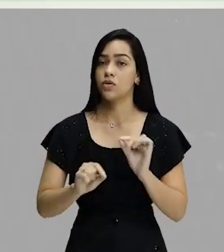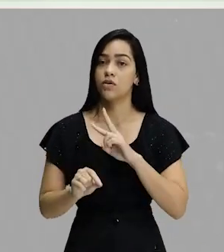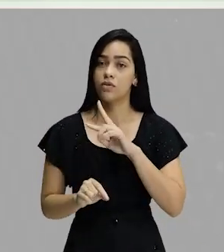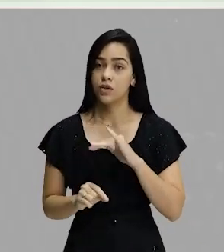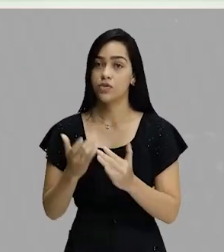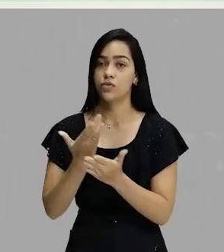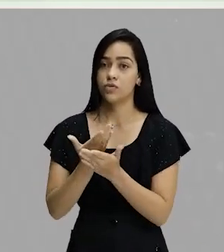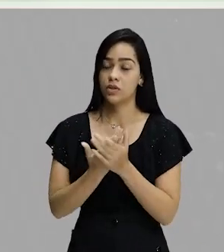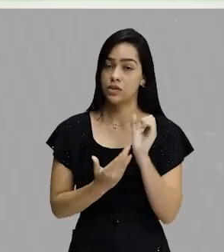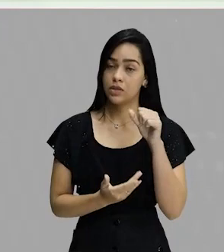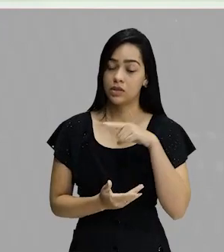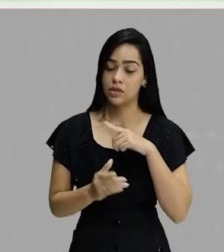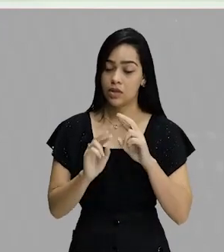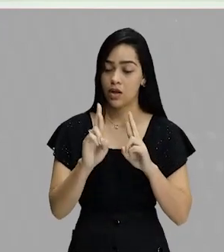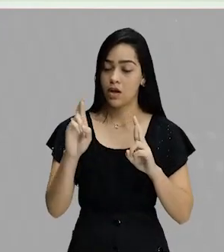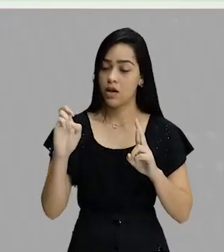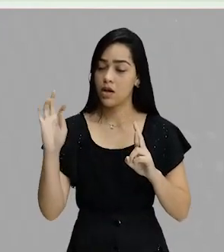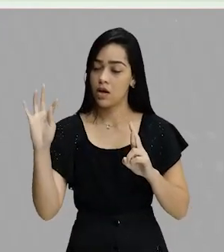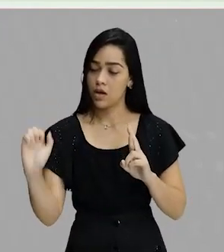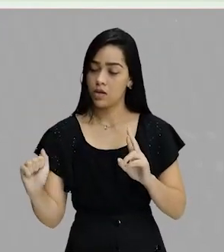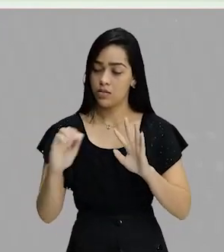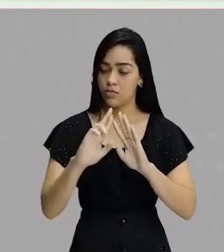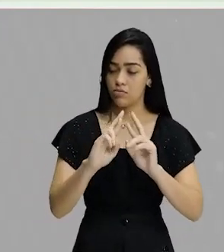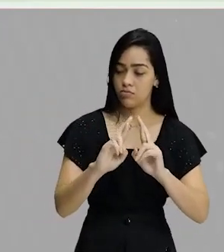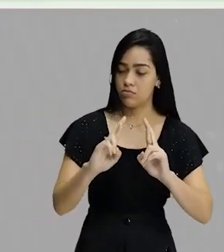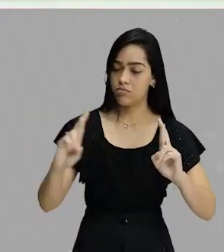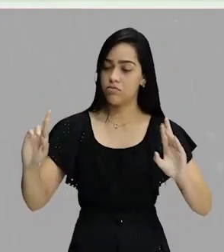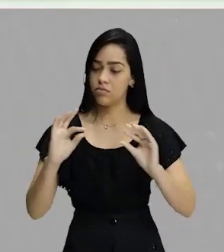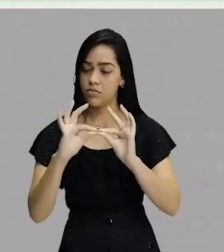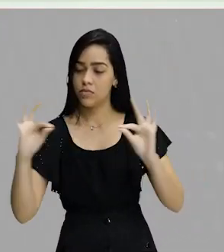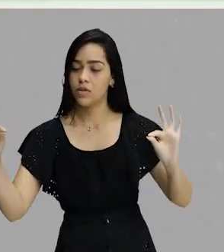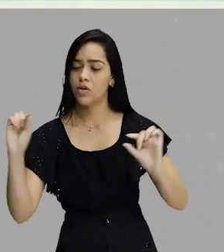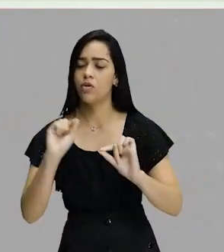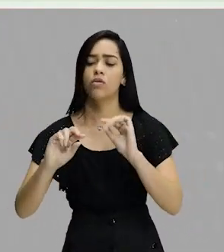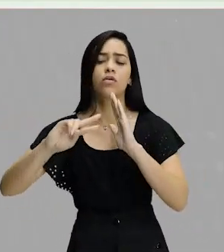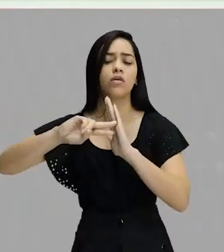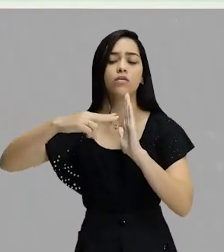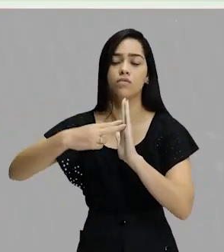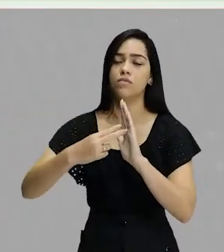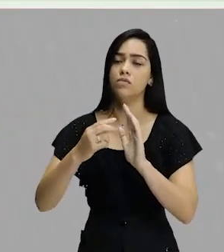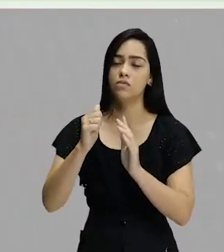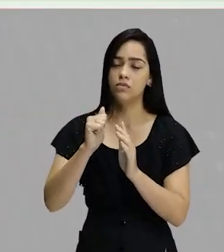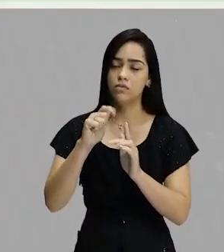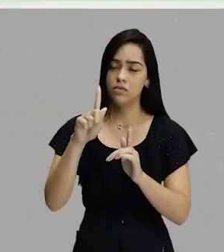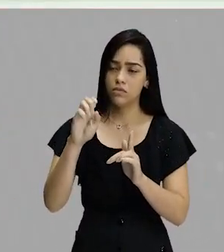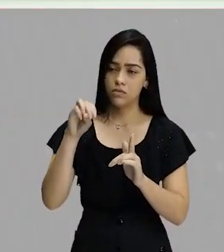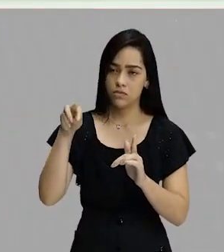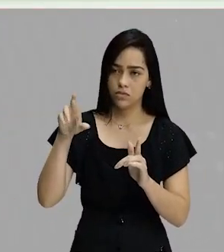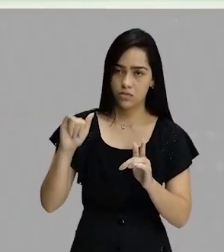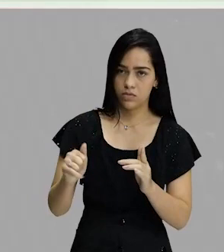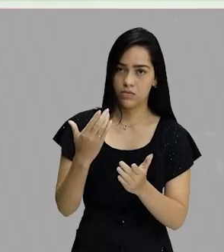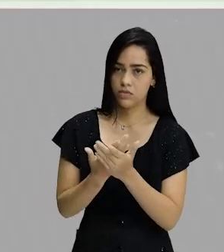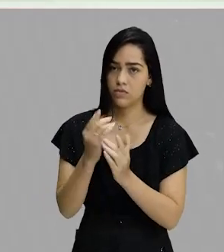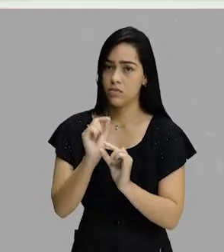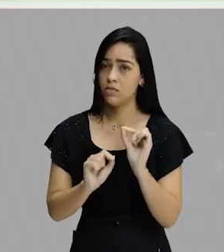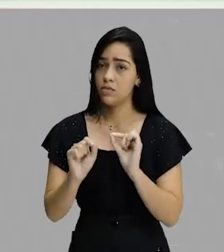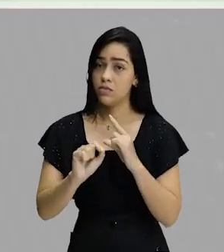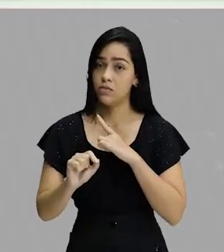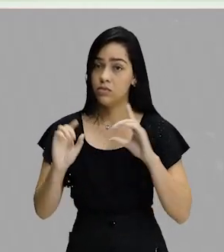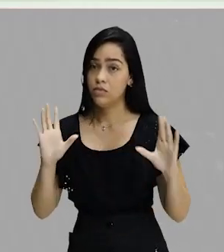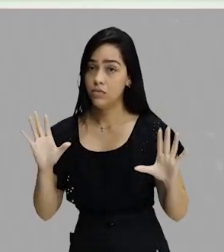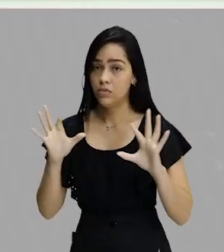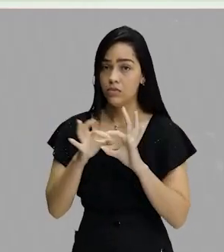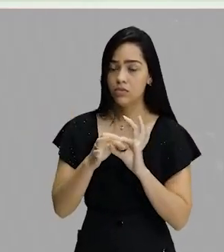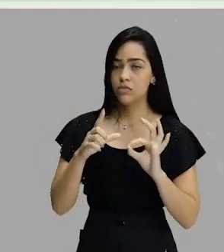vai estudar a reta, né? Estudo da reta. Lembrando, gente, que o que a geometria analítica estuda, né? A geometria analítica, na verdade, é a